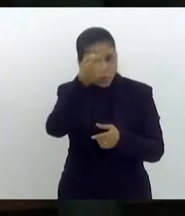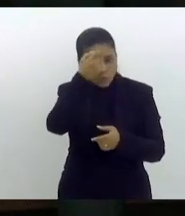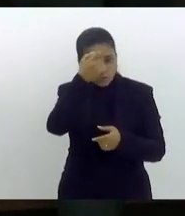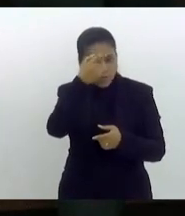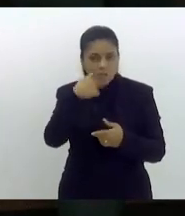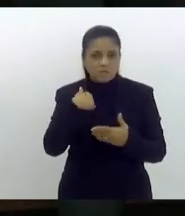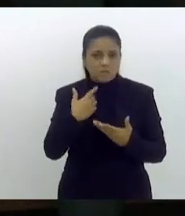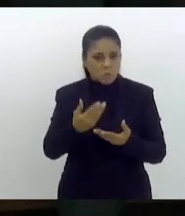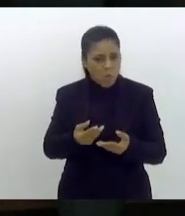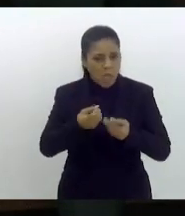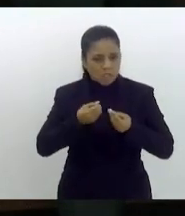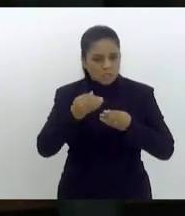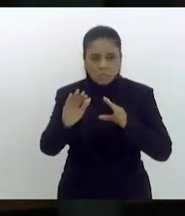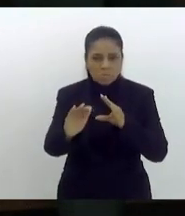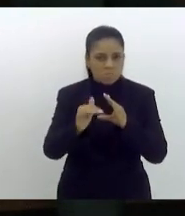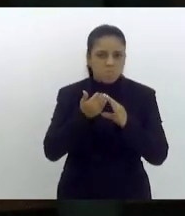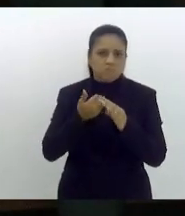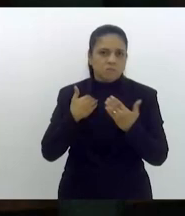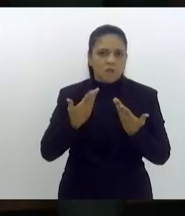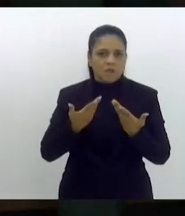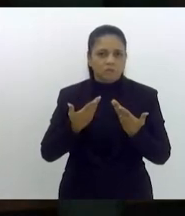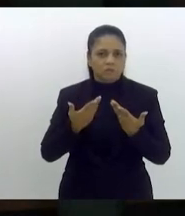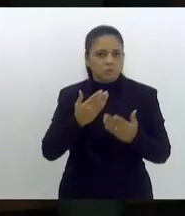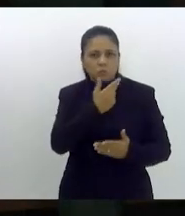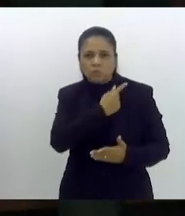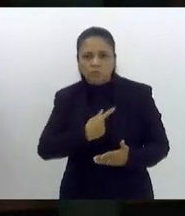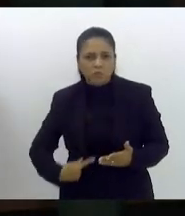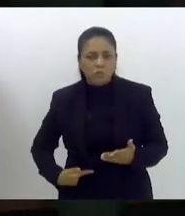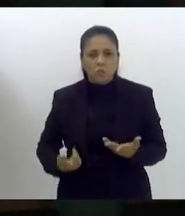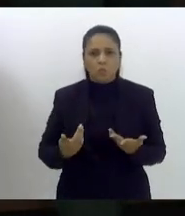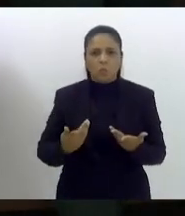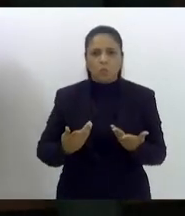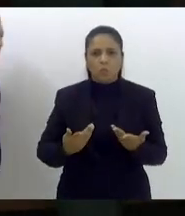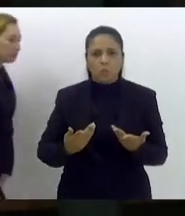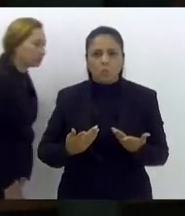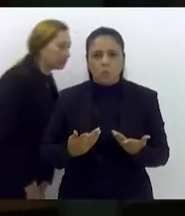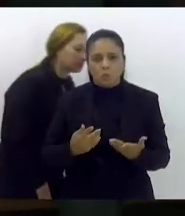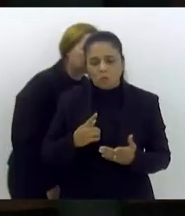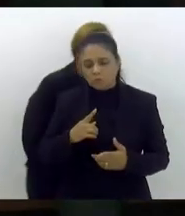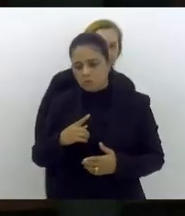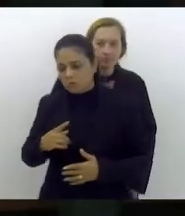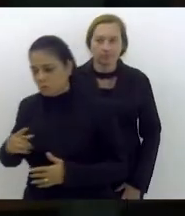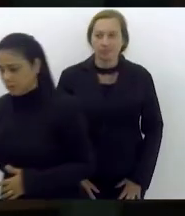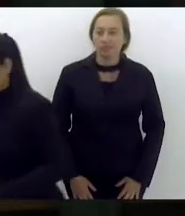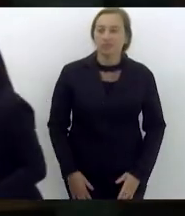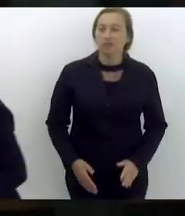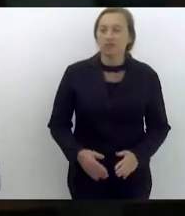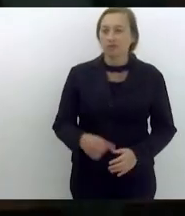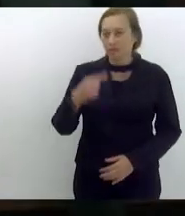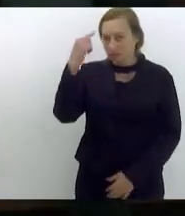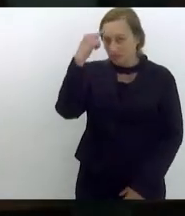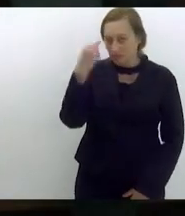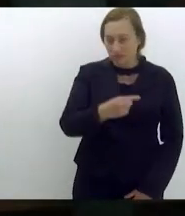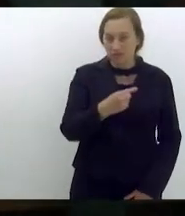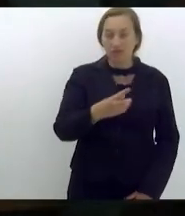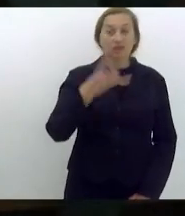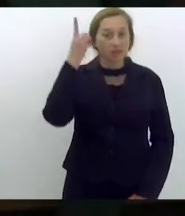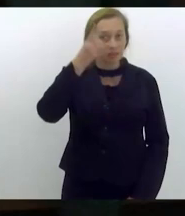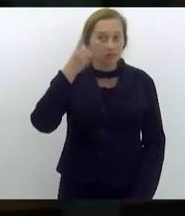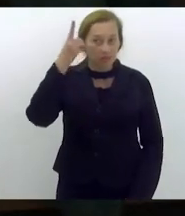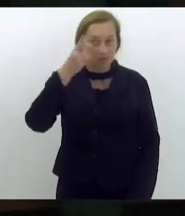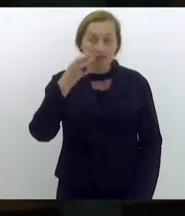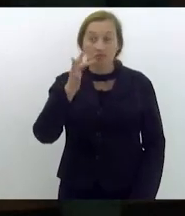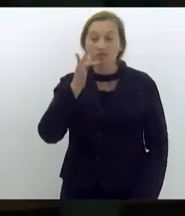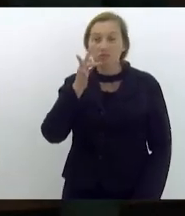ligação não recebi nenhuma mensagem nem do governador não recebi ordem do deputado Jorge Felipe Neto muito bem muito